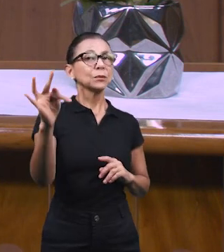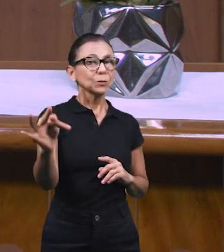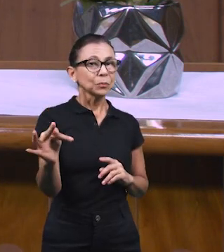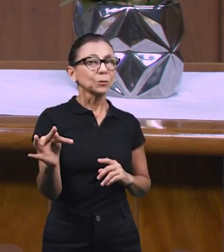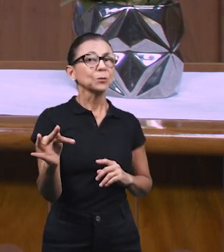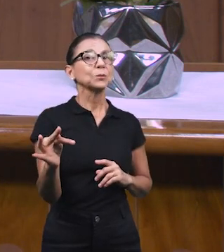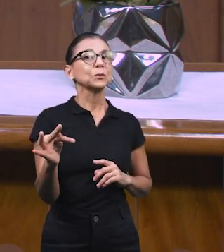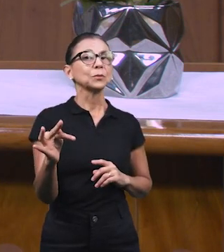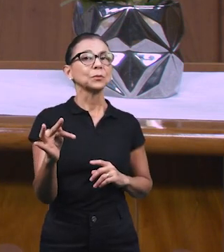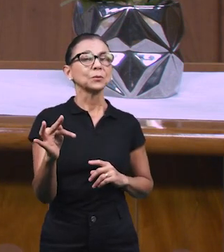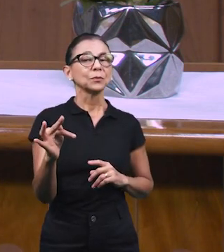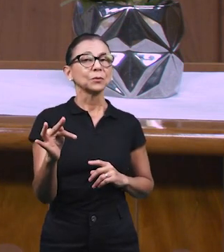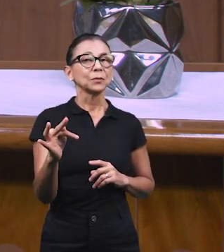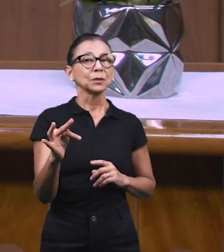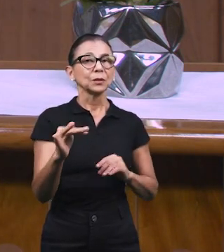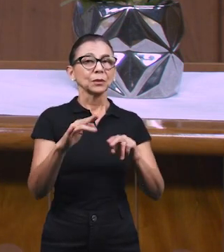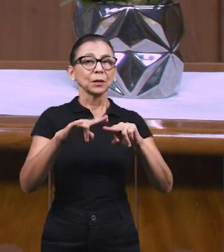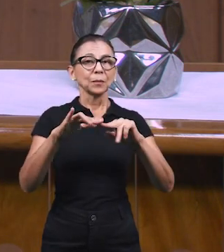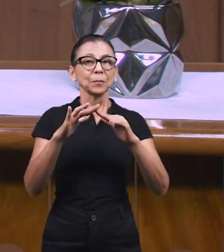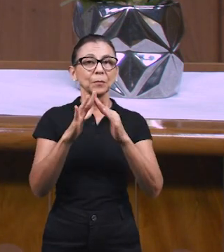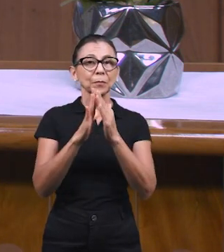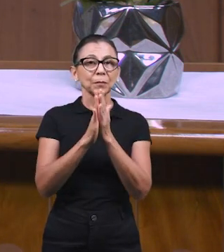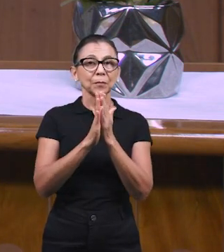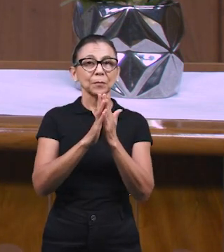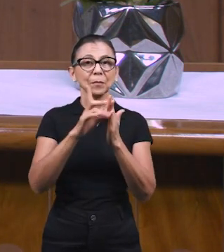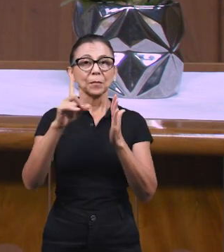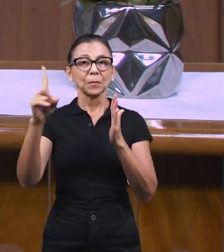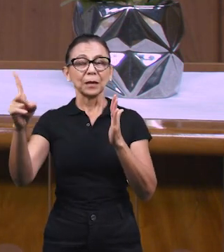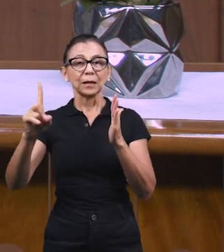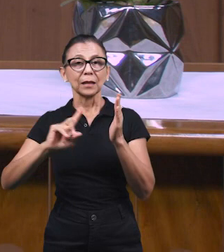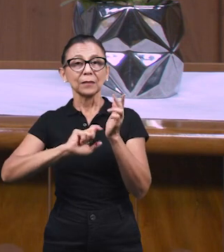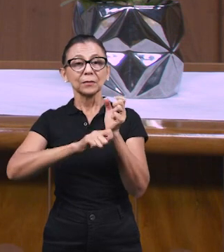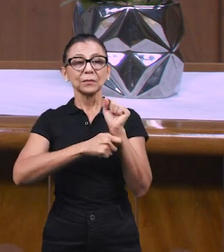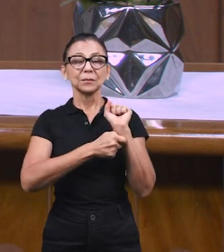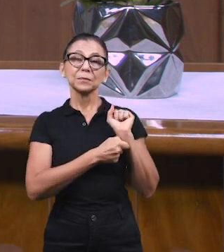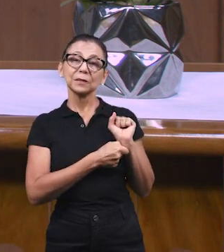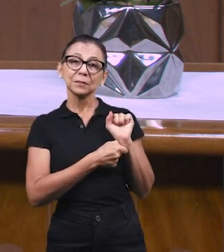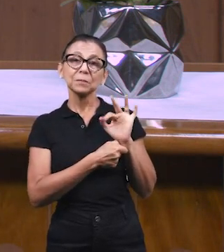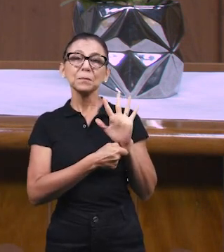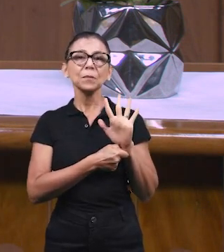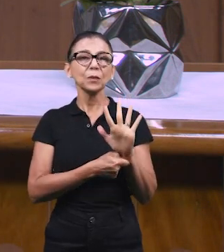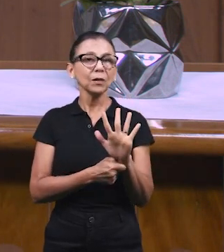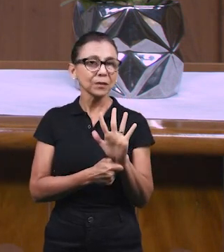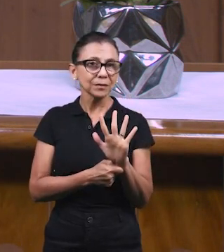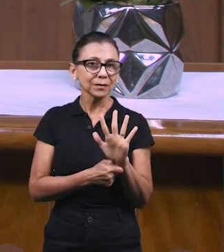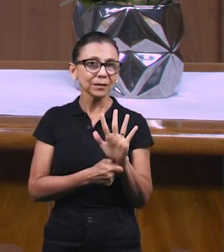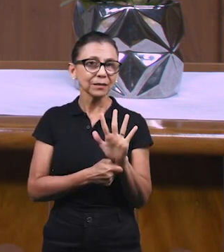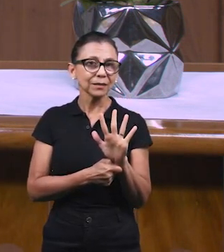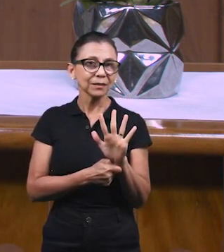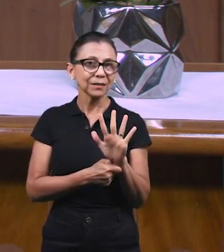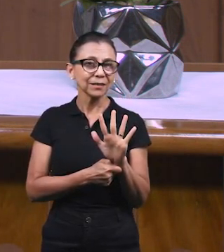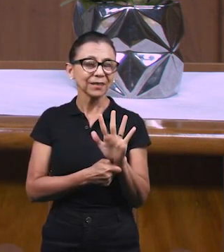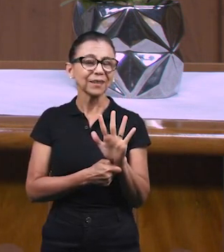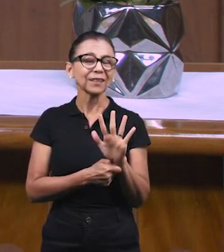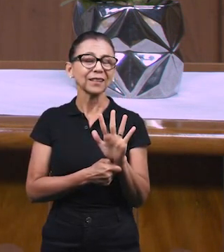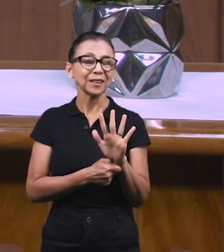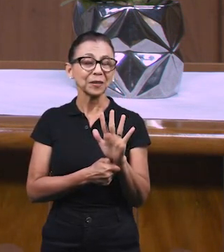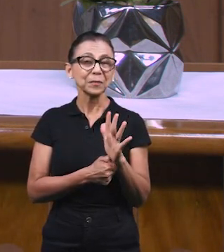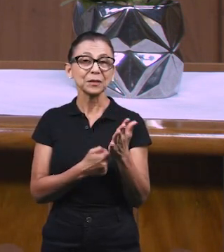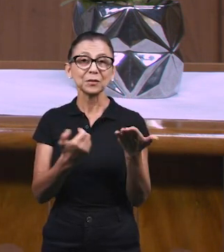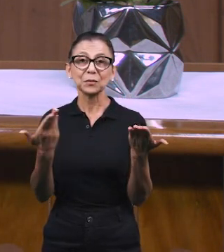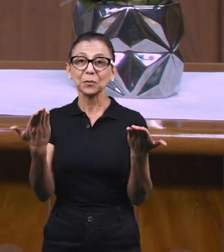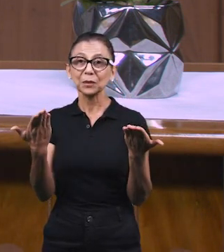entender os mistérios dele que estão contidos nas Escrituras. Mas é quando ele abre